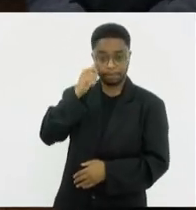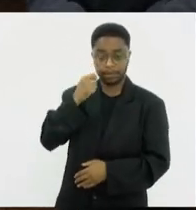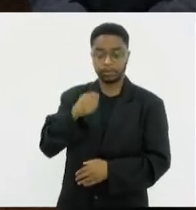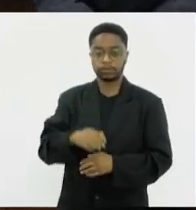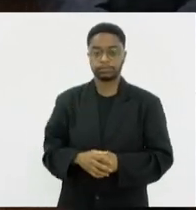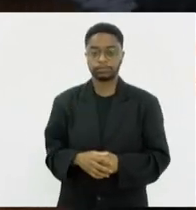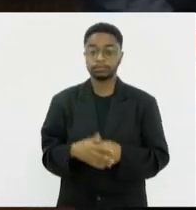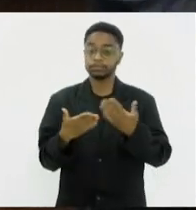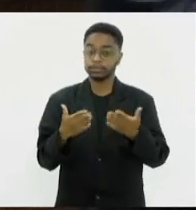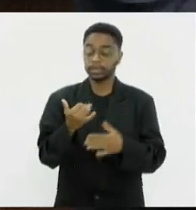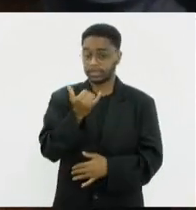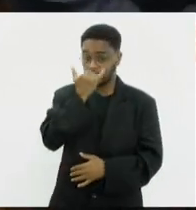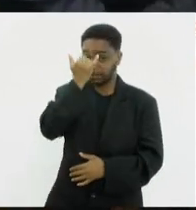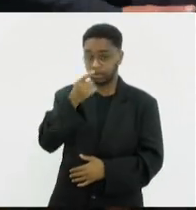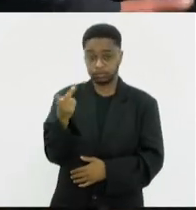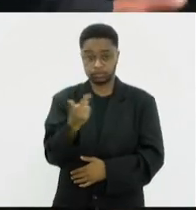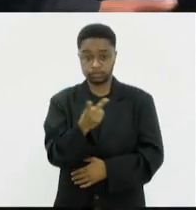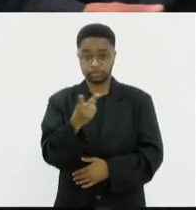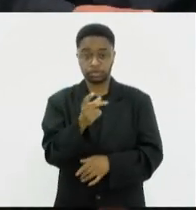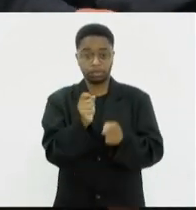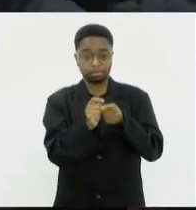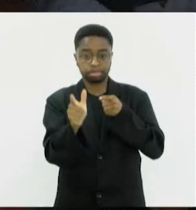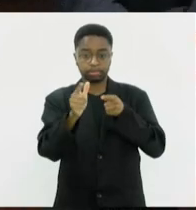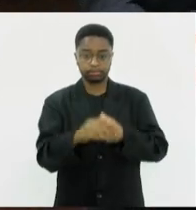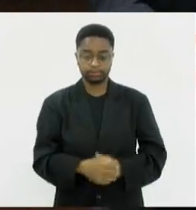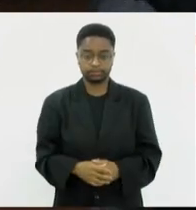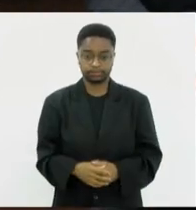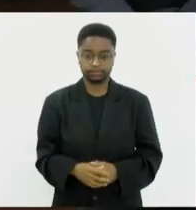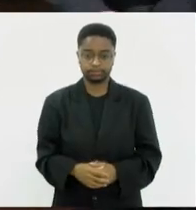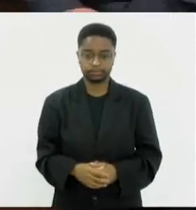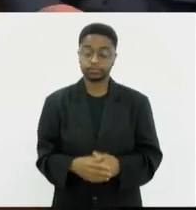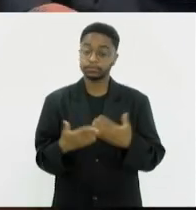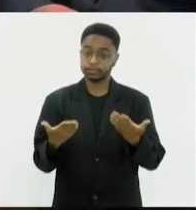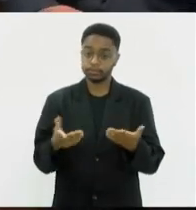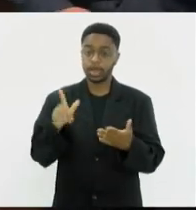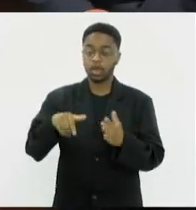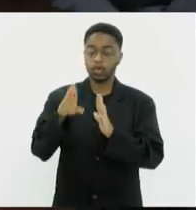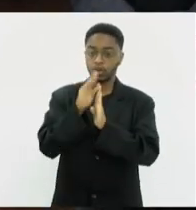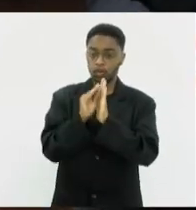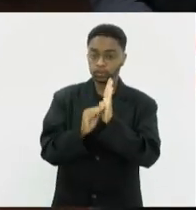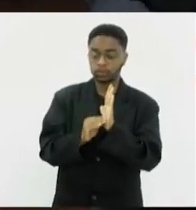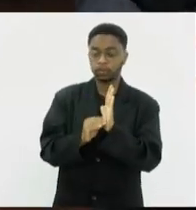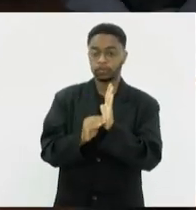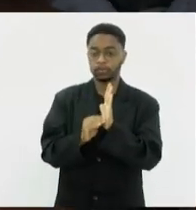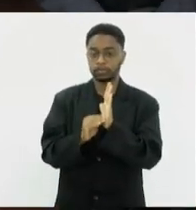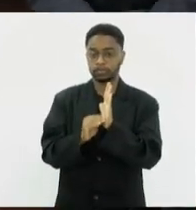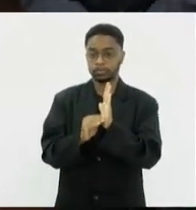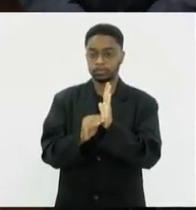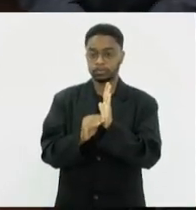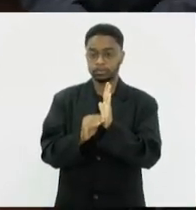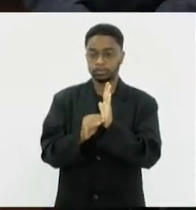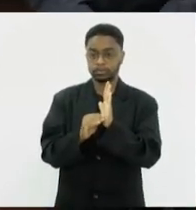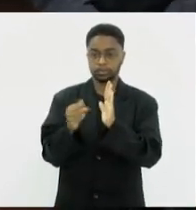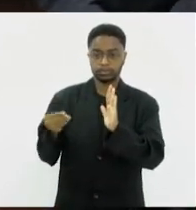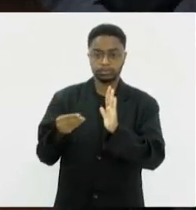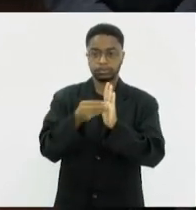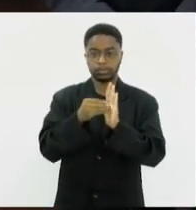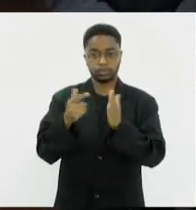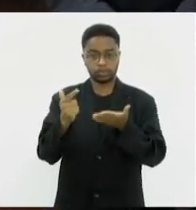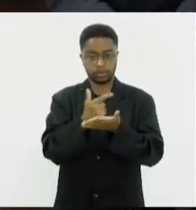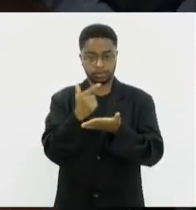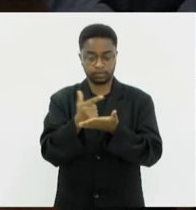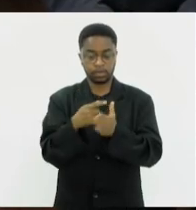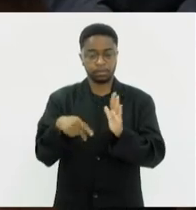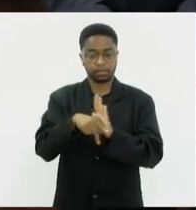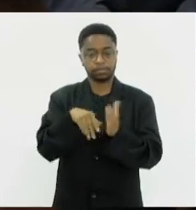repente, vocês gozam. Isso é o conteúdo que está circulando na Secretaria